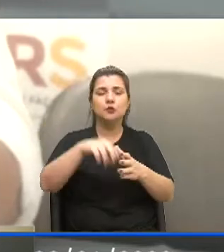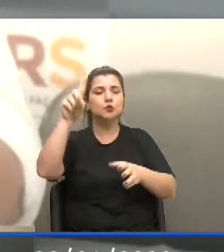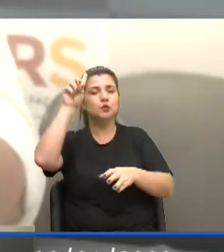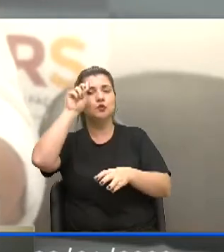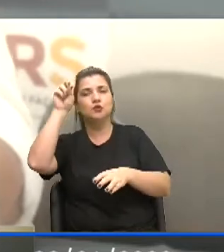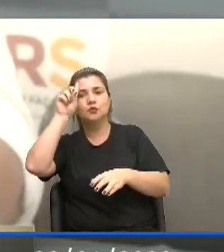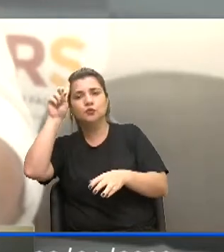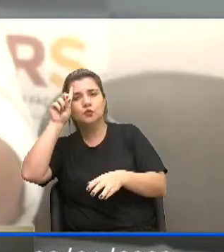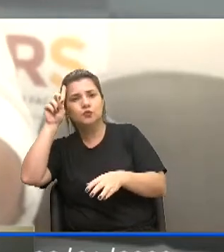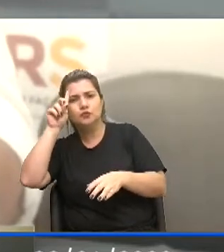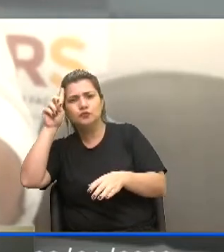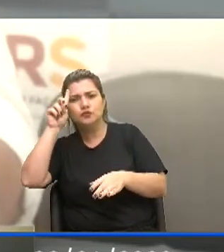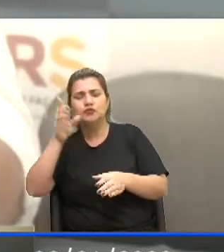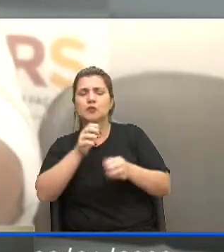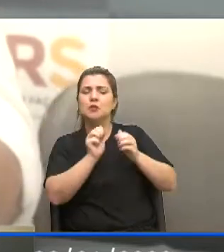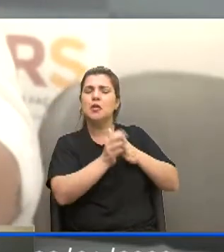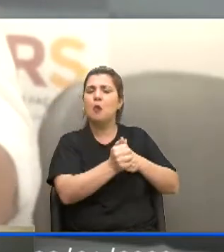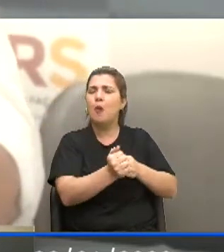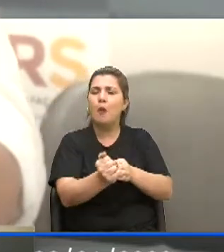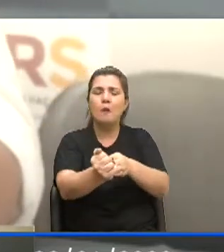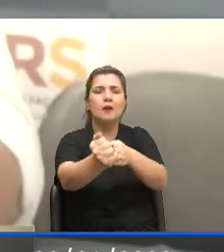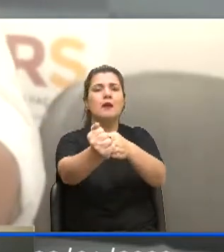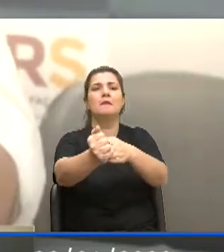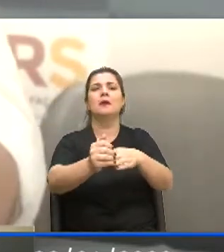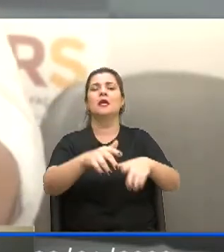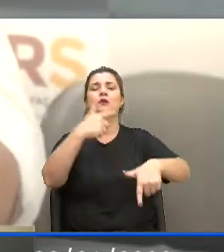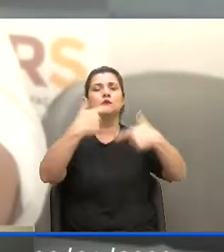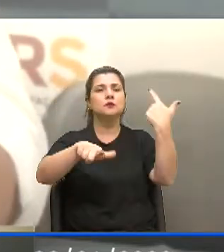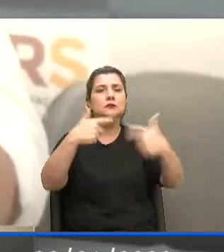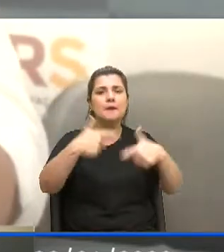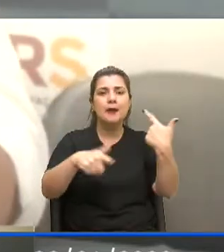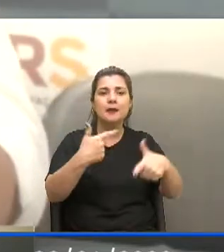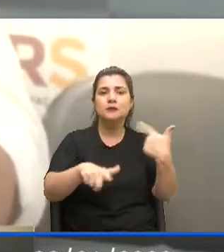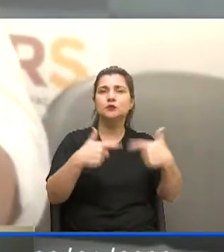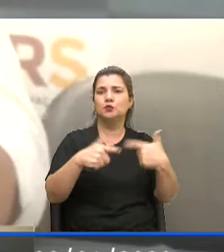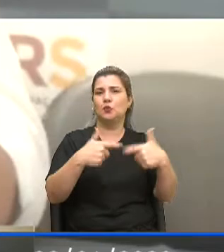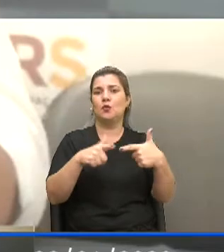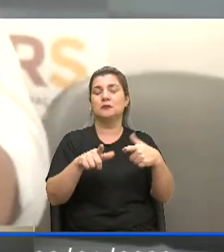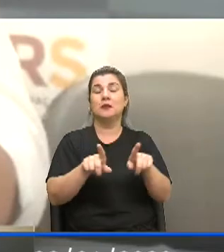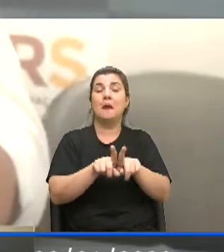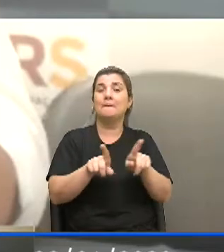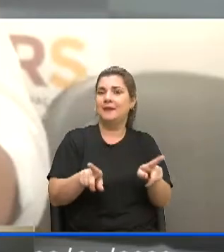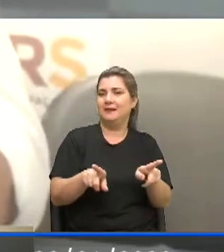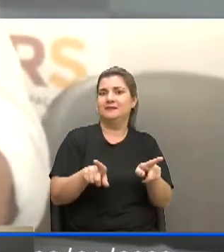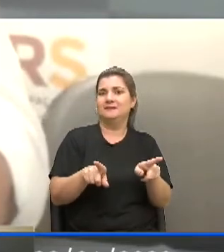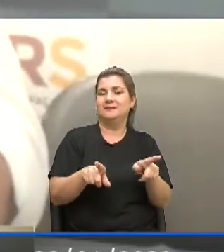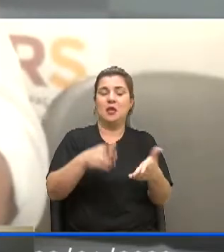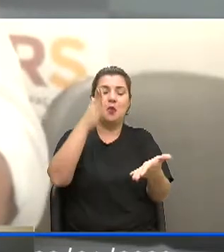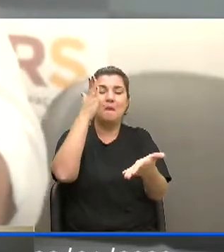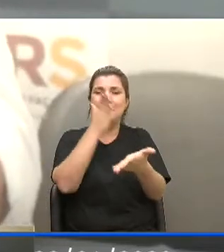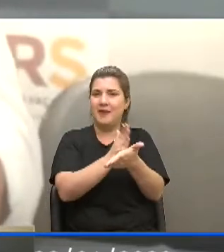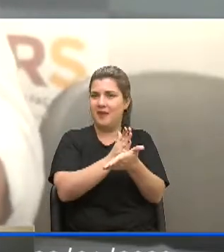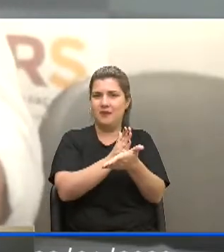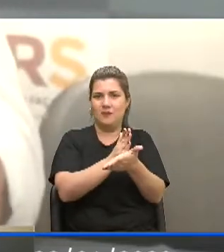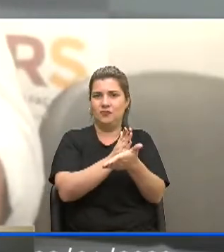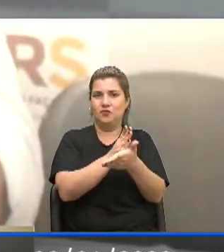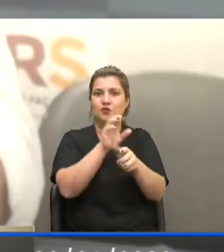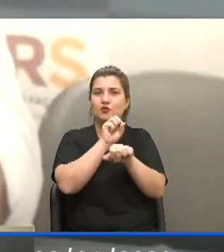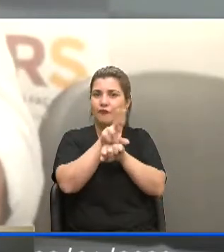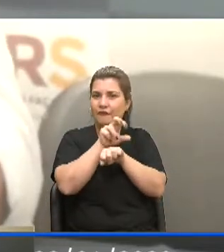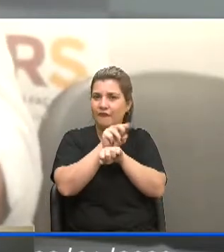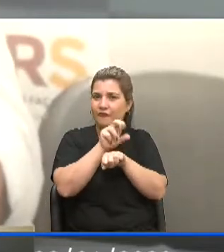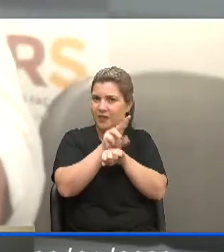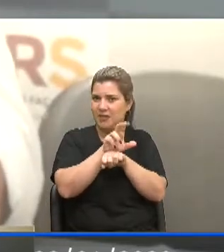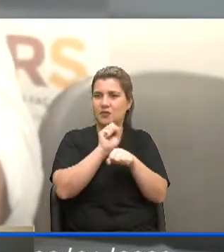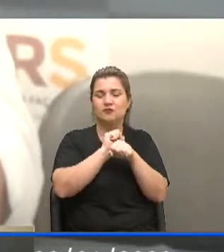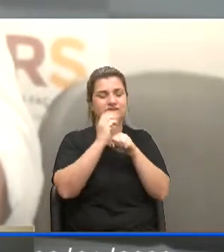o acompanhamento dos seus trabalhadores, mas no meio de uma pandemia como essa, nós precisamos